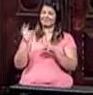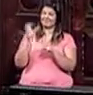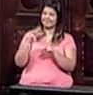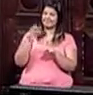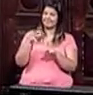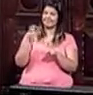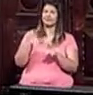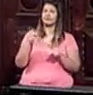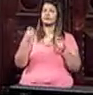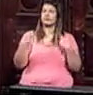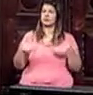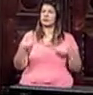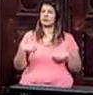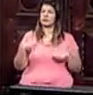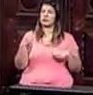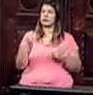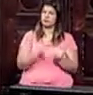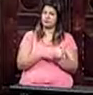cobrando.